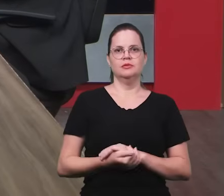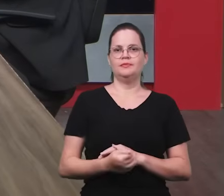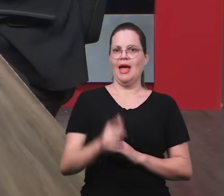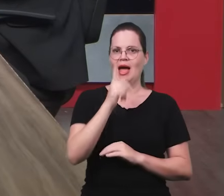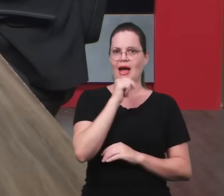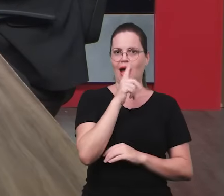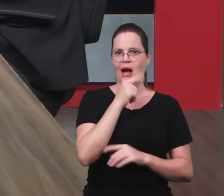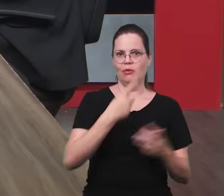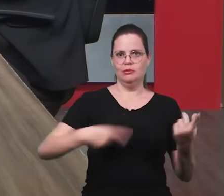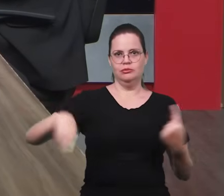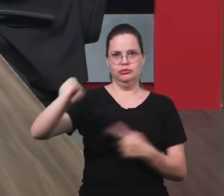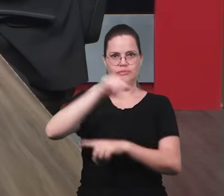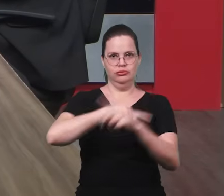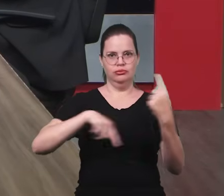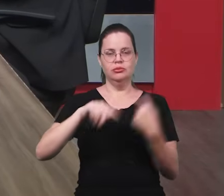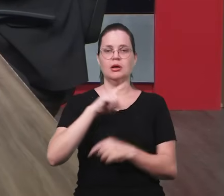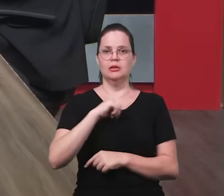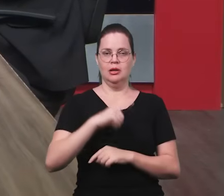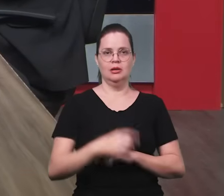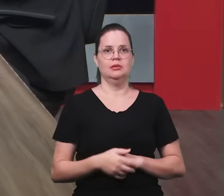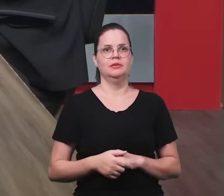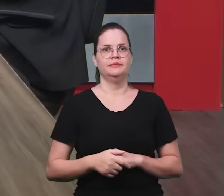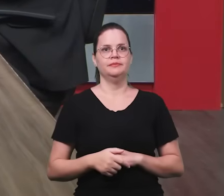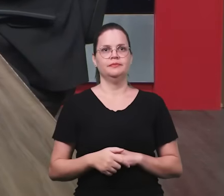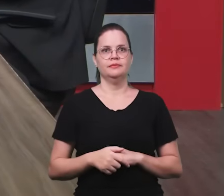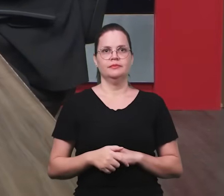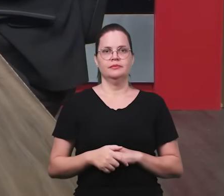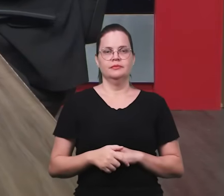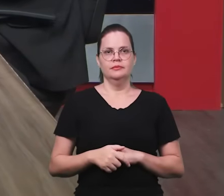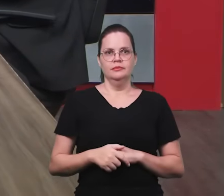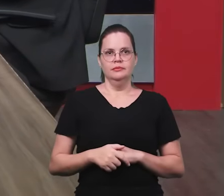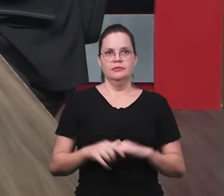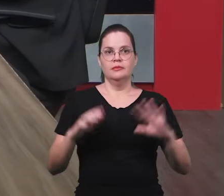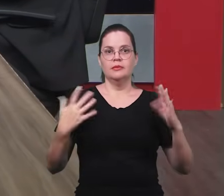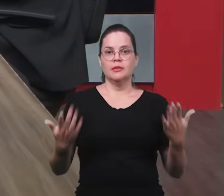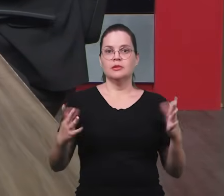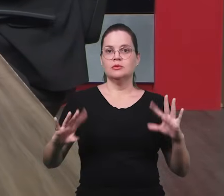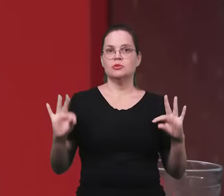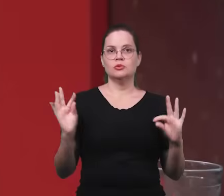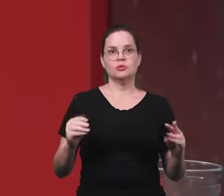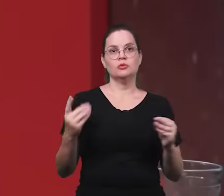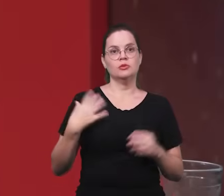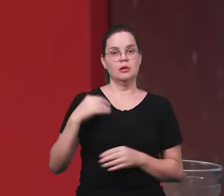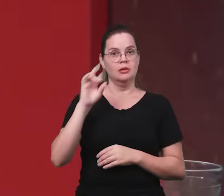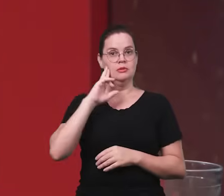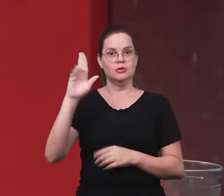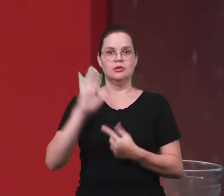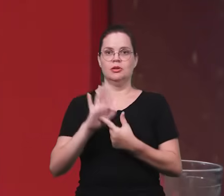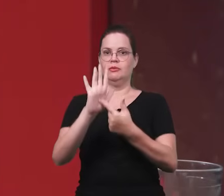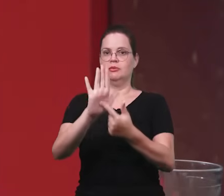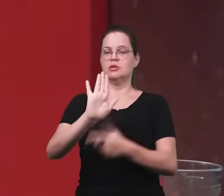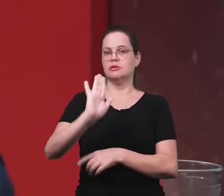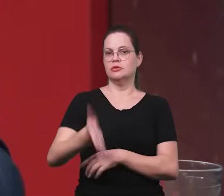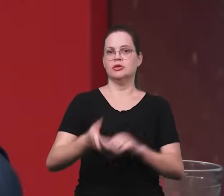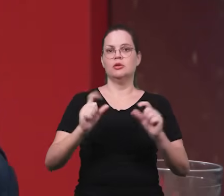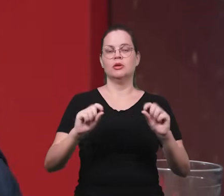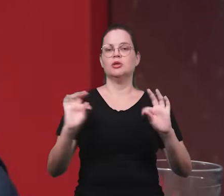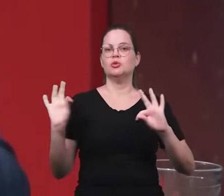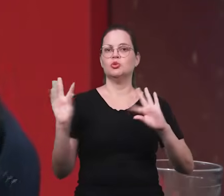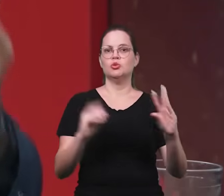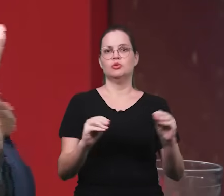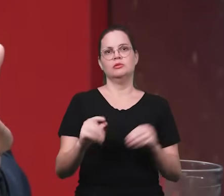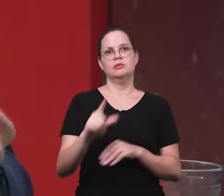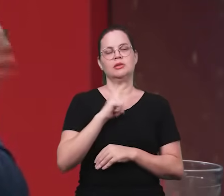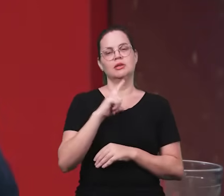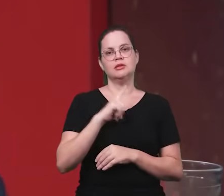com o princípio do ciclo da água. E aí você vê, né? Então, o Senhor, ele estava mostrando tudo aquilo